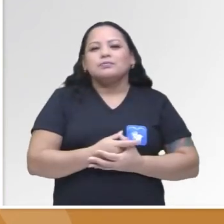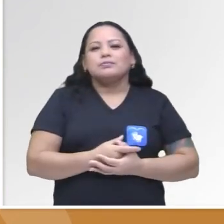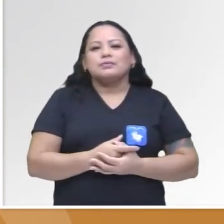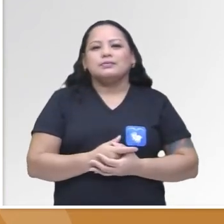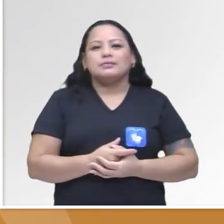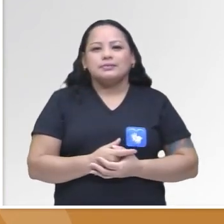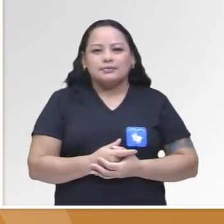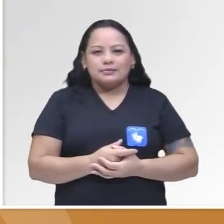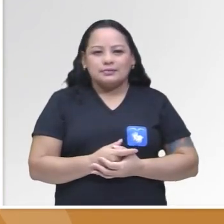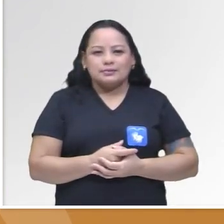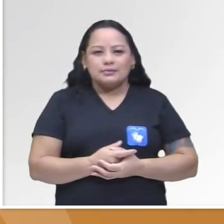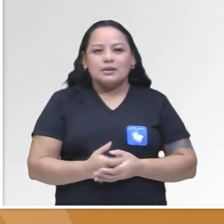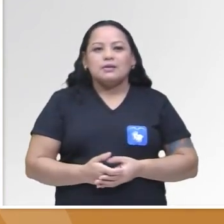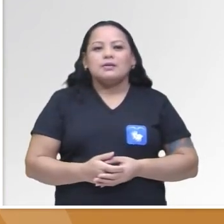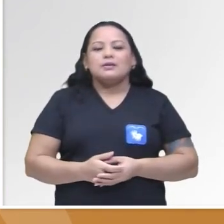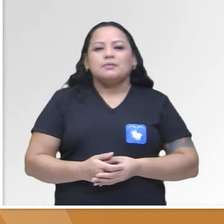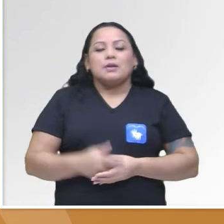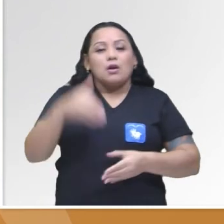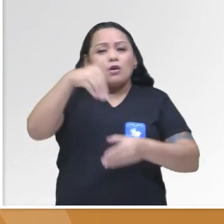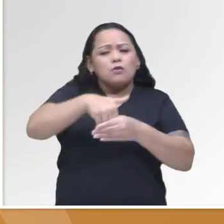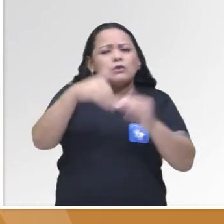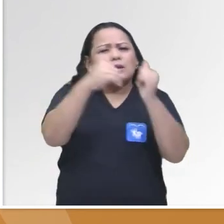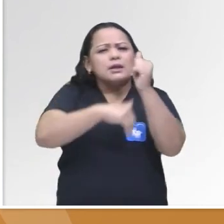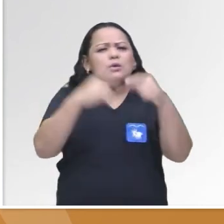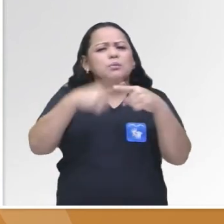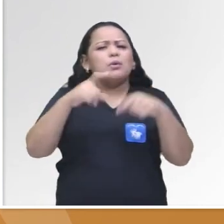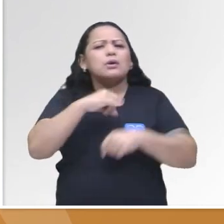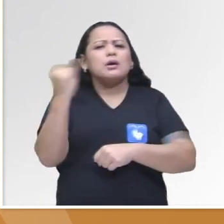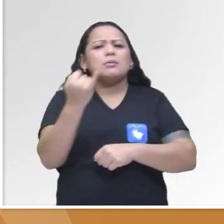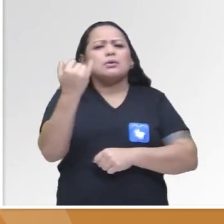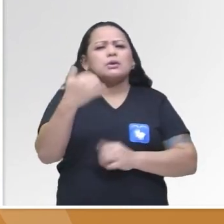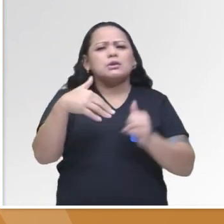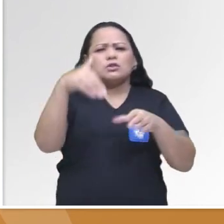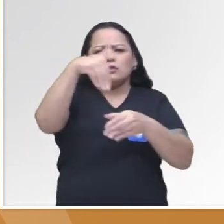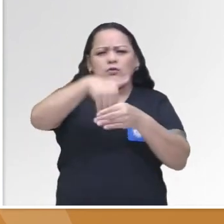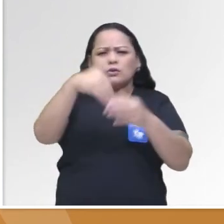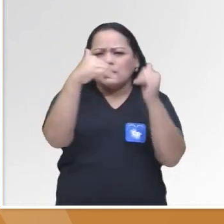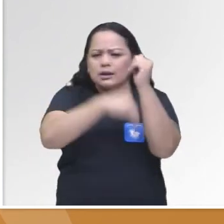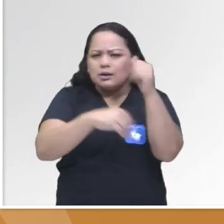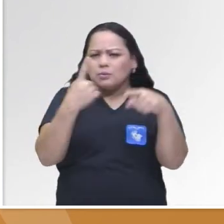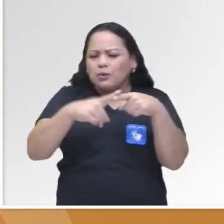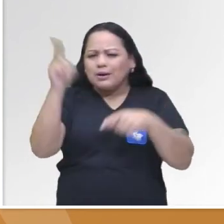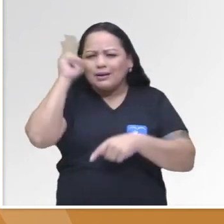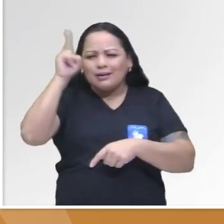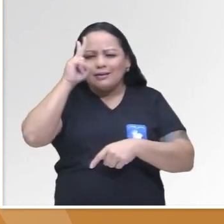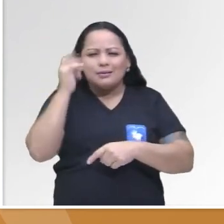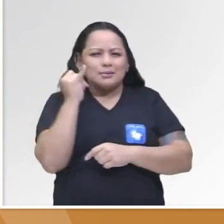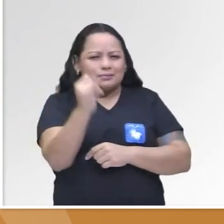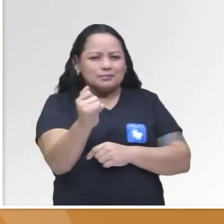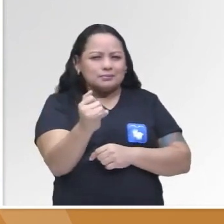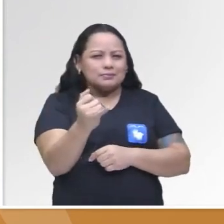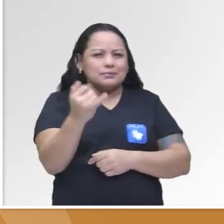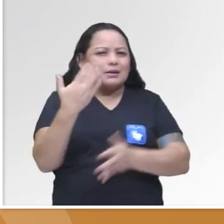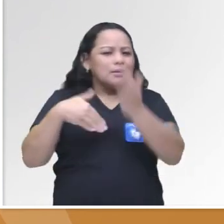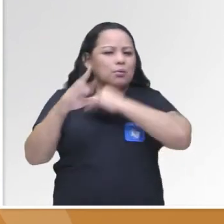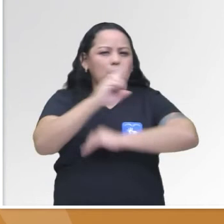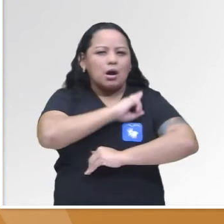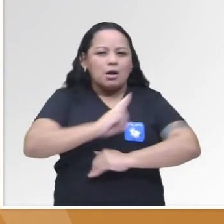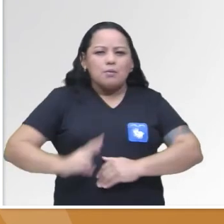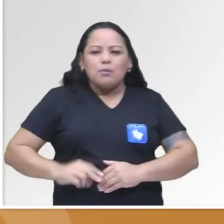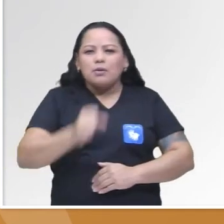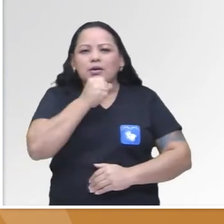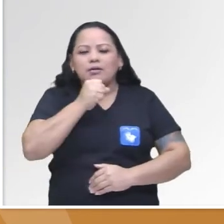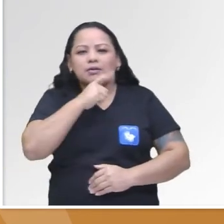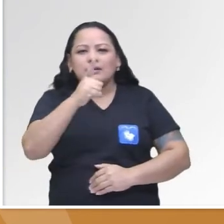favor? Voto secreto, por que foi importante a instituição do voto secreto? Porque lembra que durante a República Velha havia